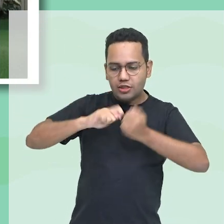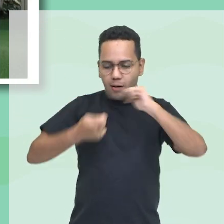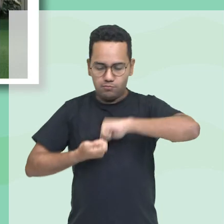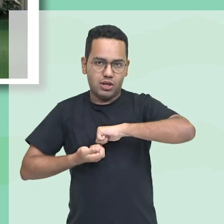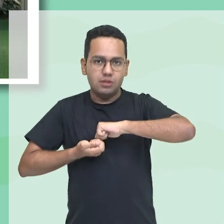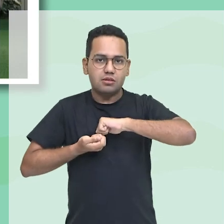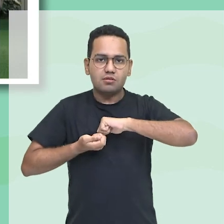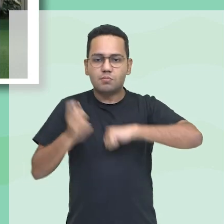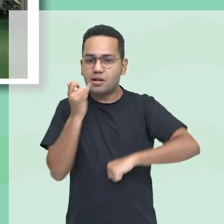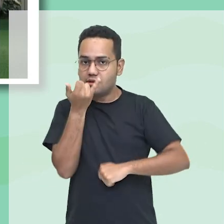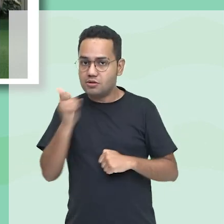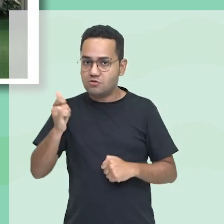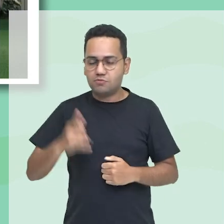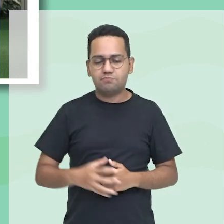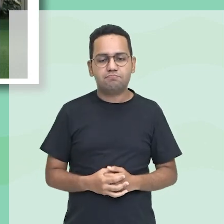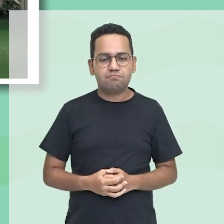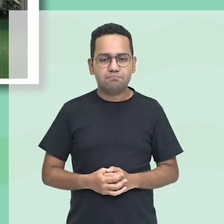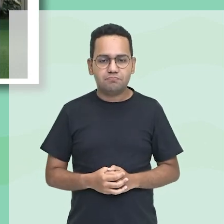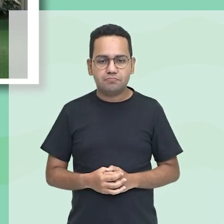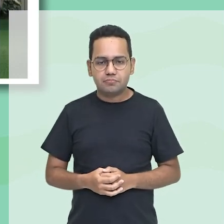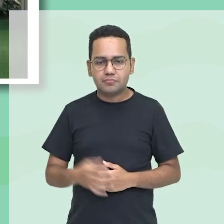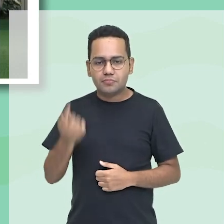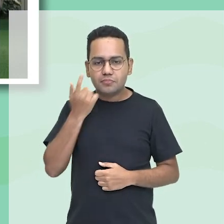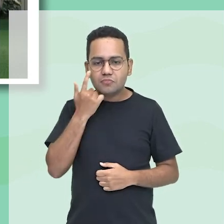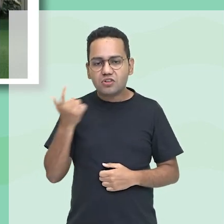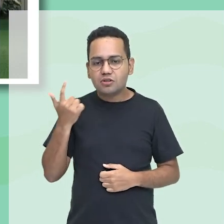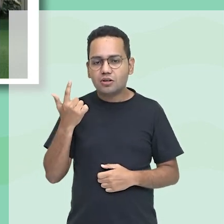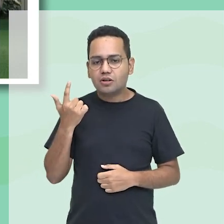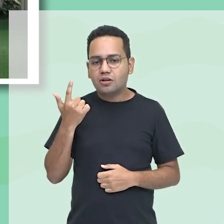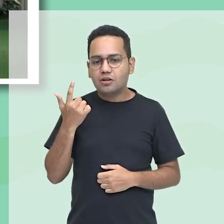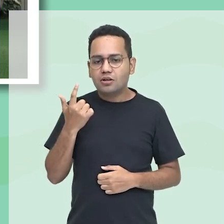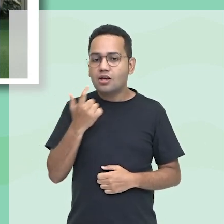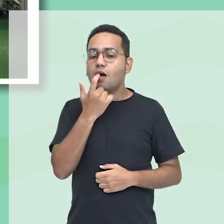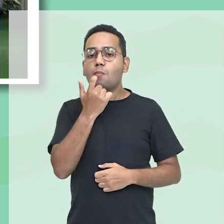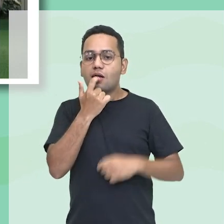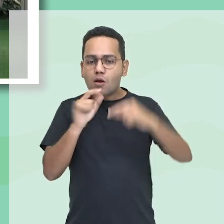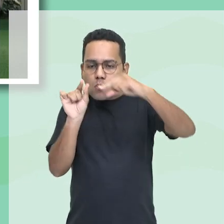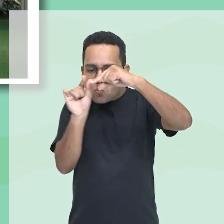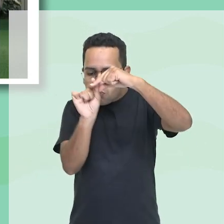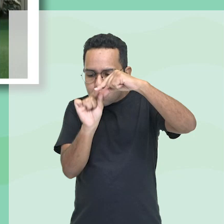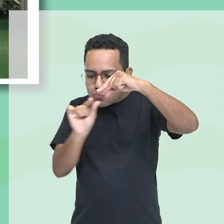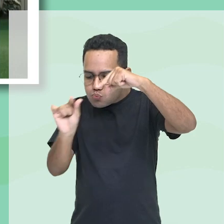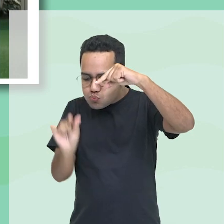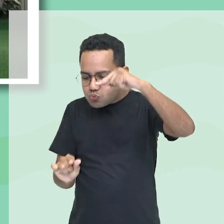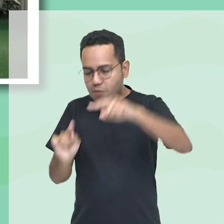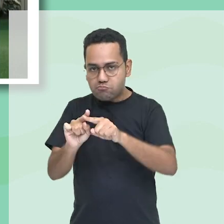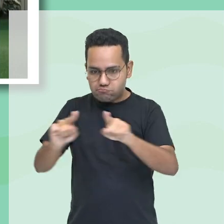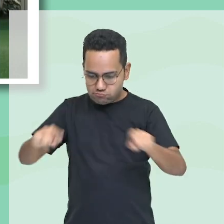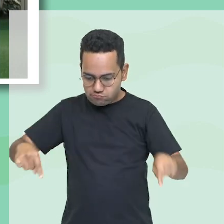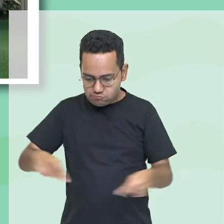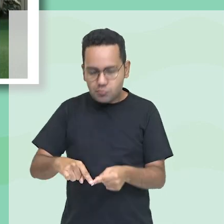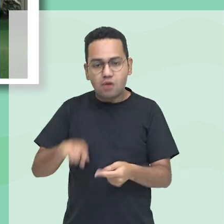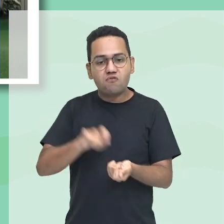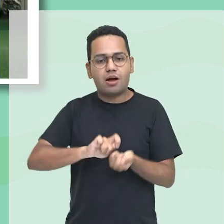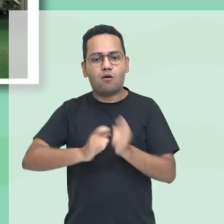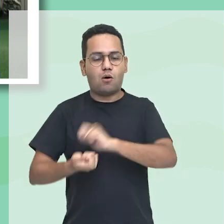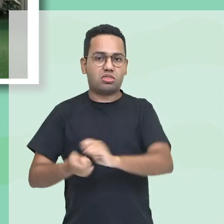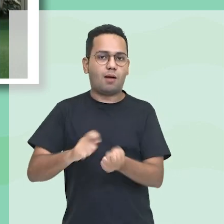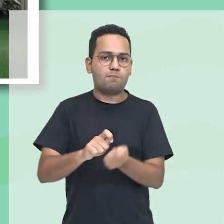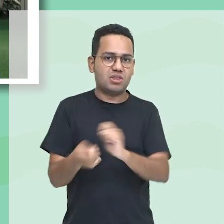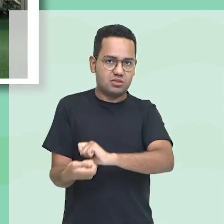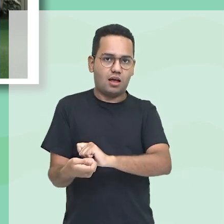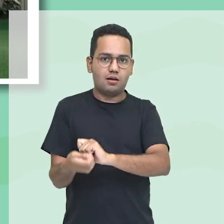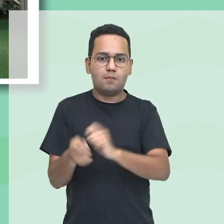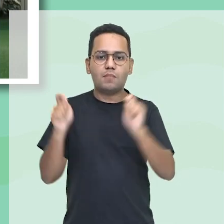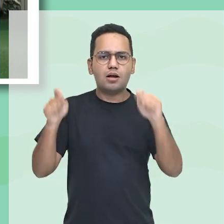fotovoltaica. Essa energia passa por um equipamento chamado inversor. A função do inversor é preparar esta energia solar para